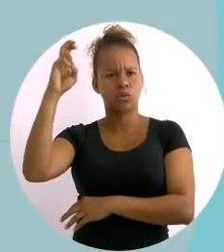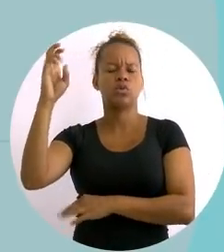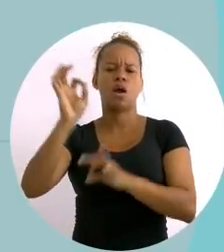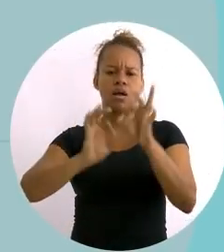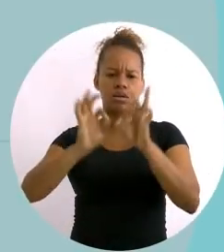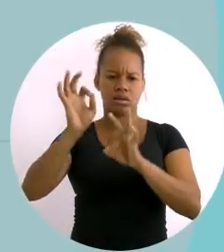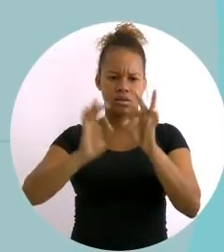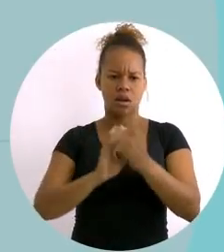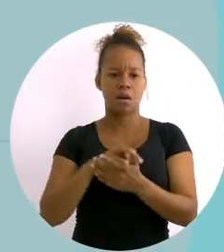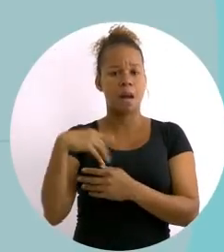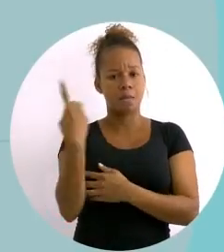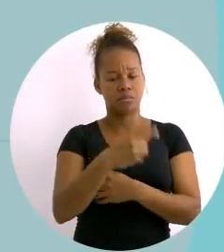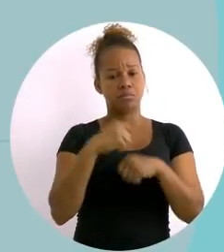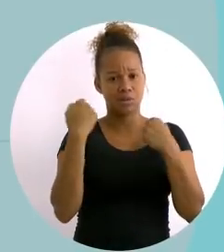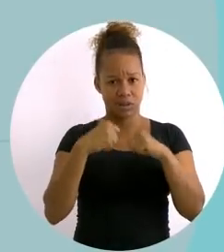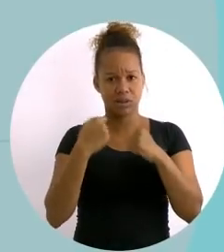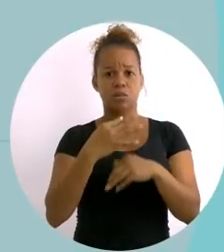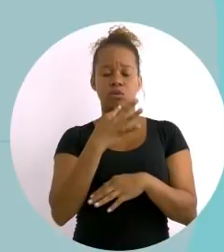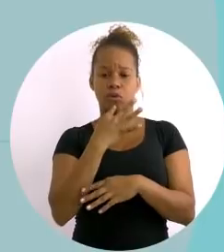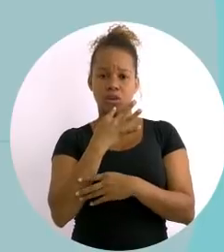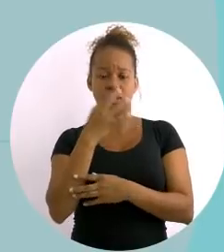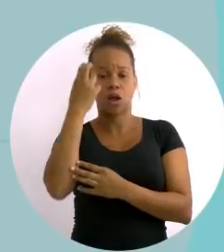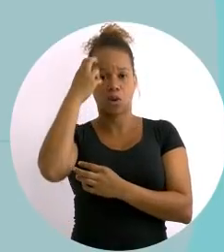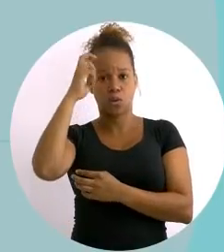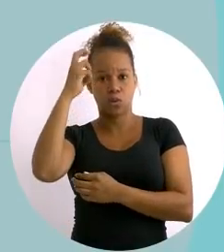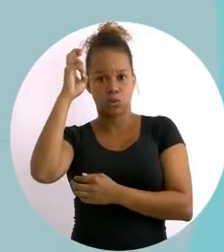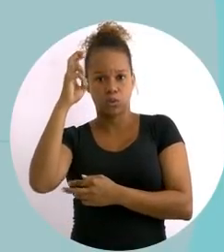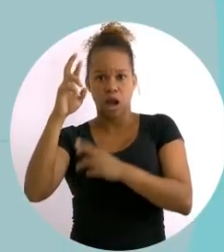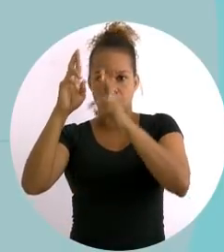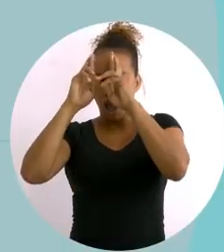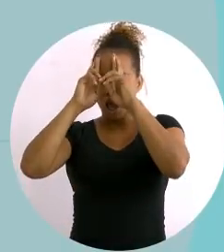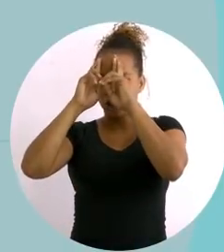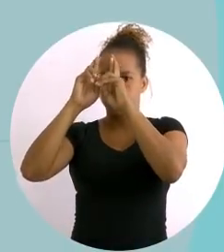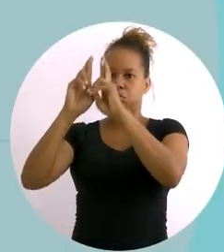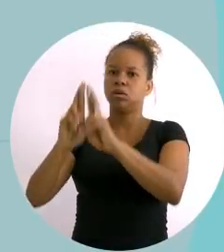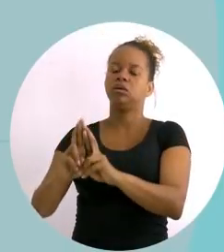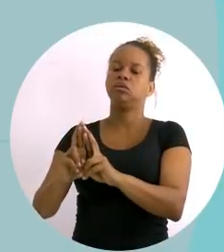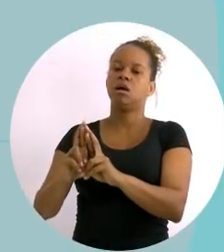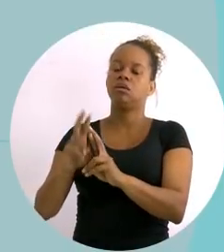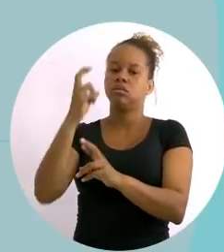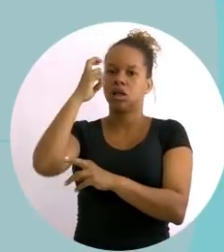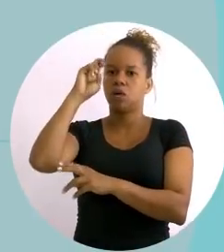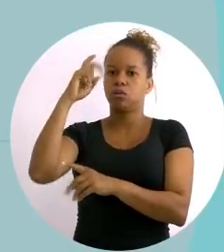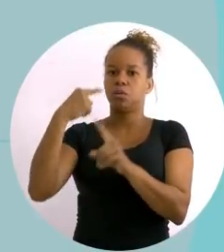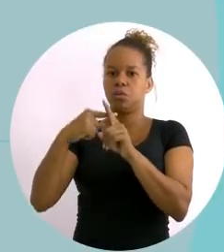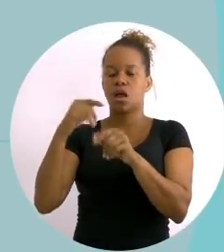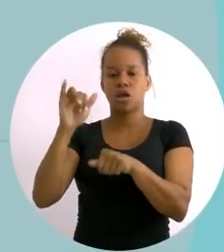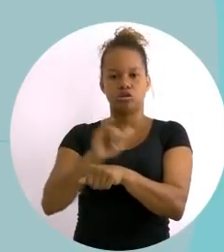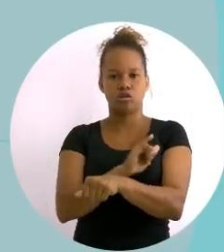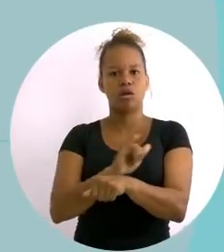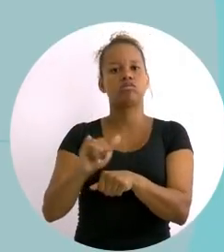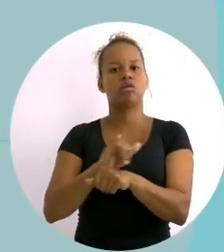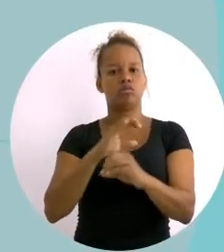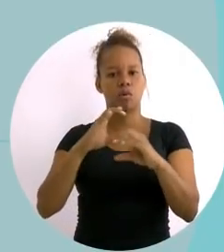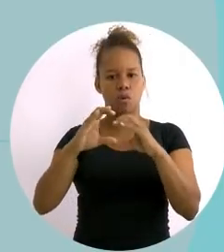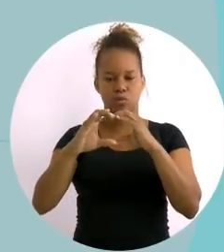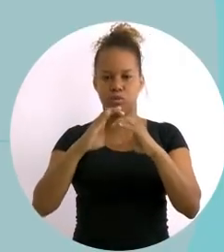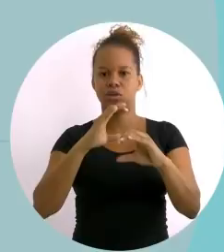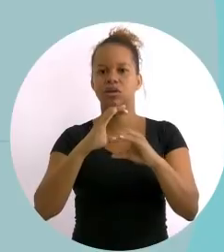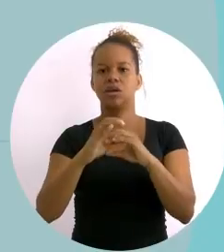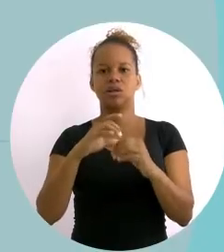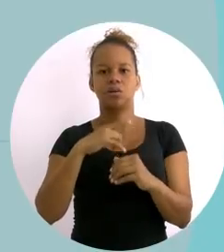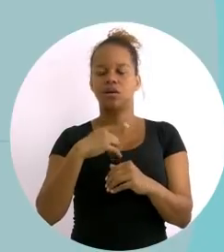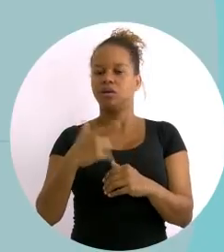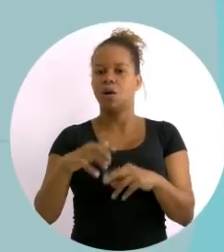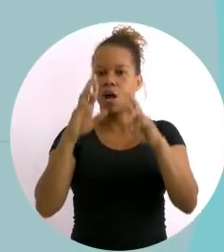organizacional. Precisamos conhecer qual é essa cultura, respeitar essa cultura, porque as estratégias de comunicação que